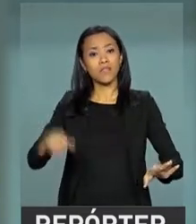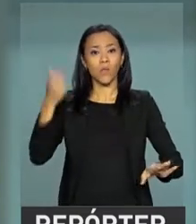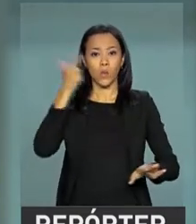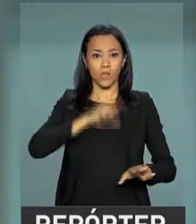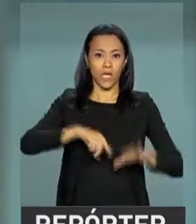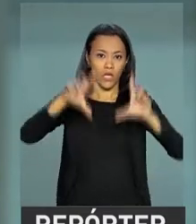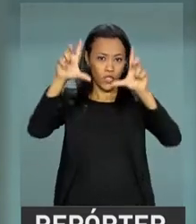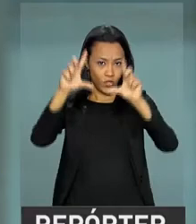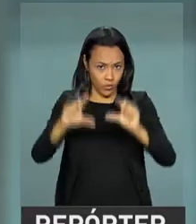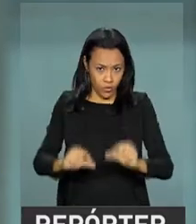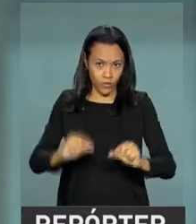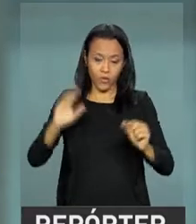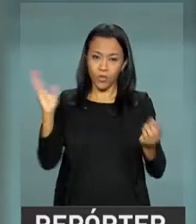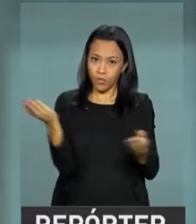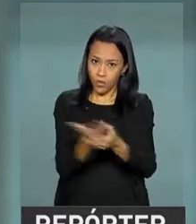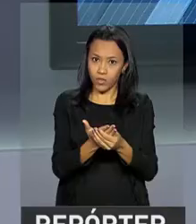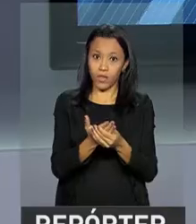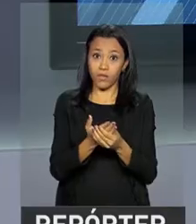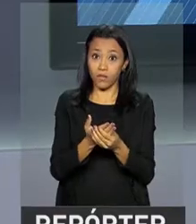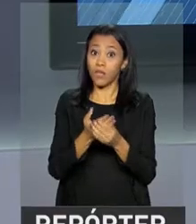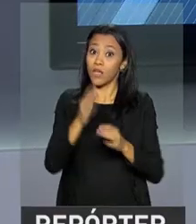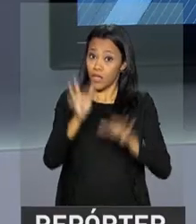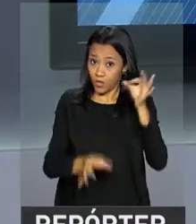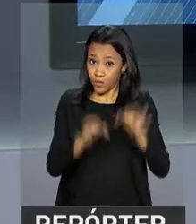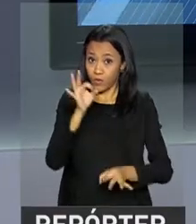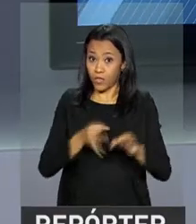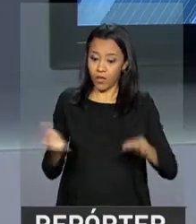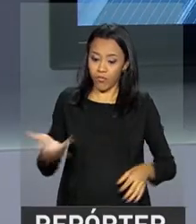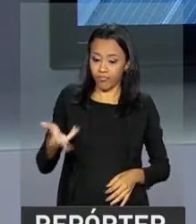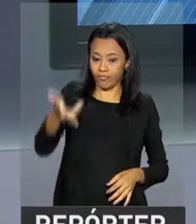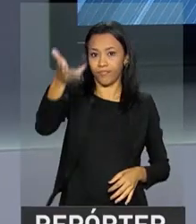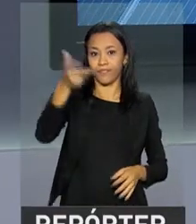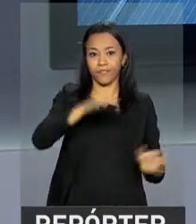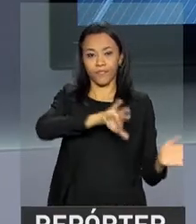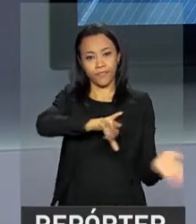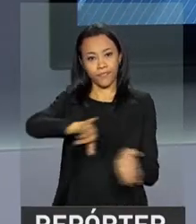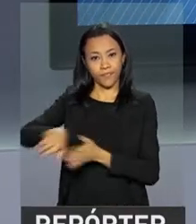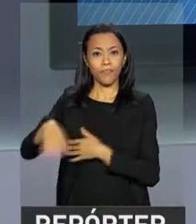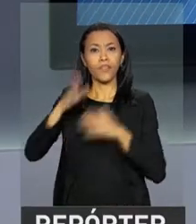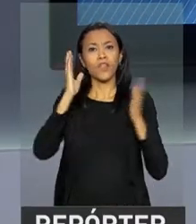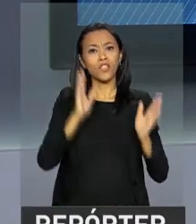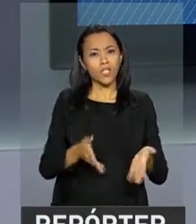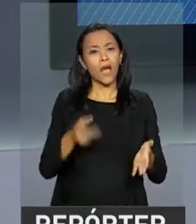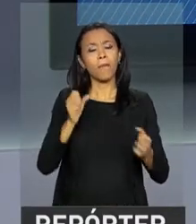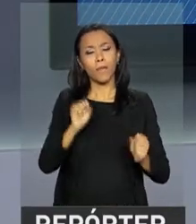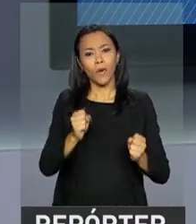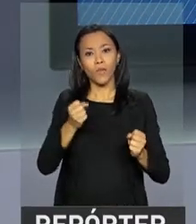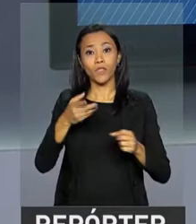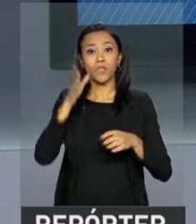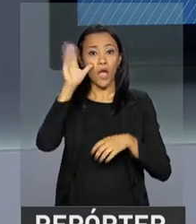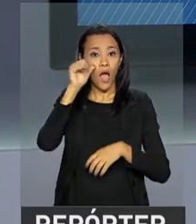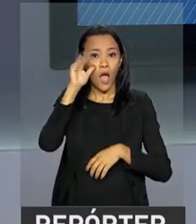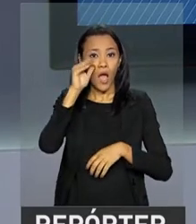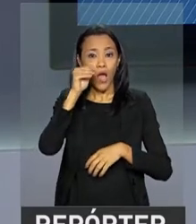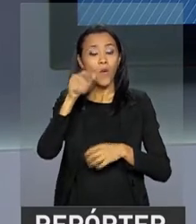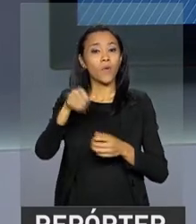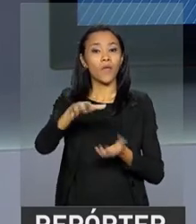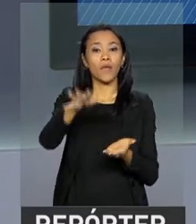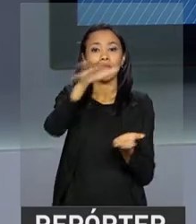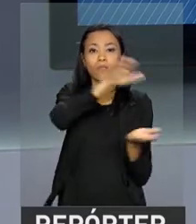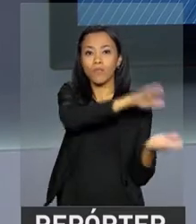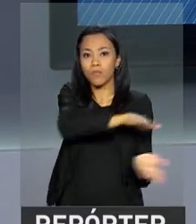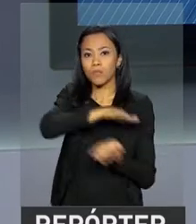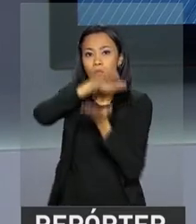a justiça funciona mais rápida já está disponível a consulta ao sexto lote de restituição do imposto de renda